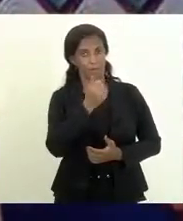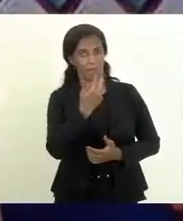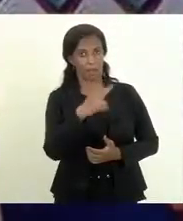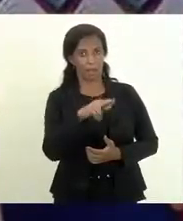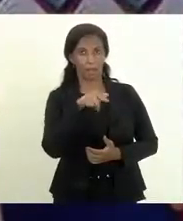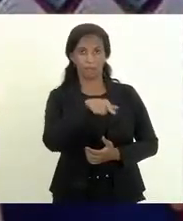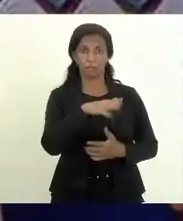por essa